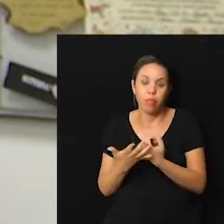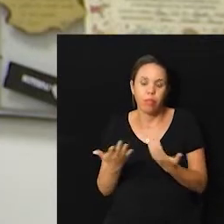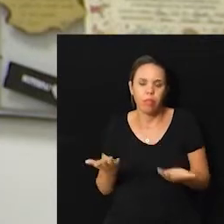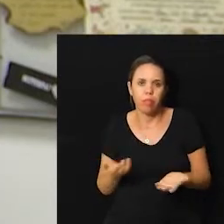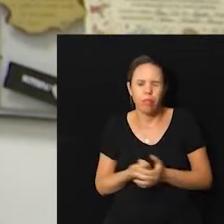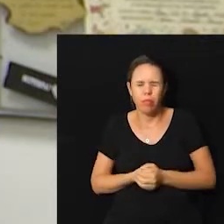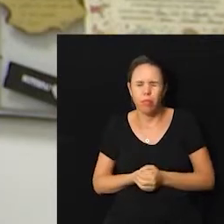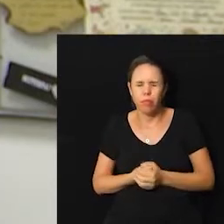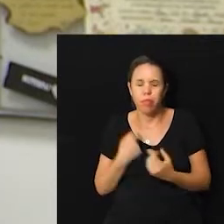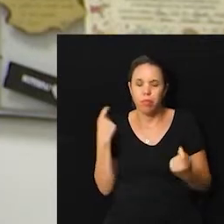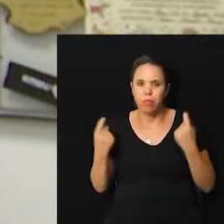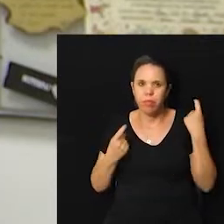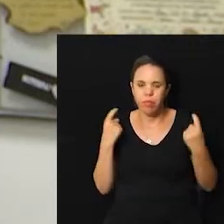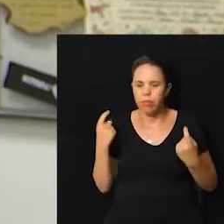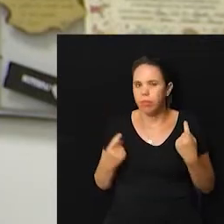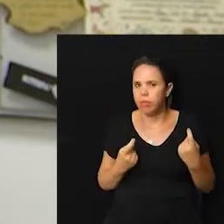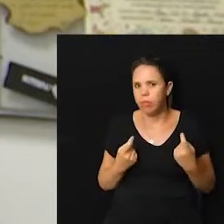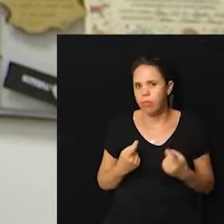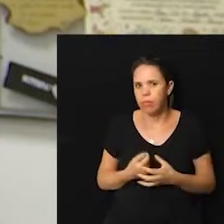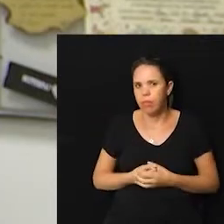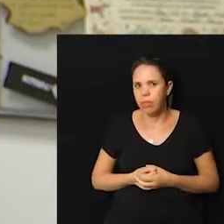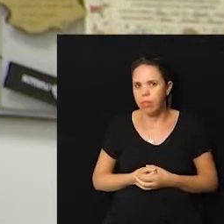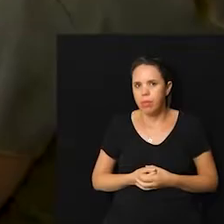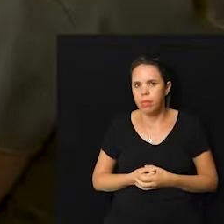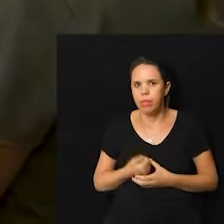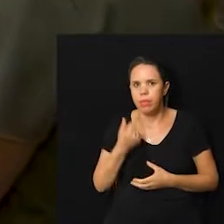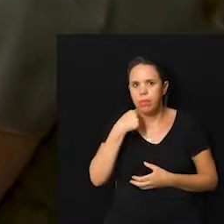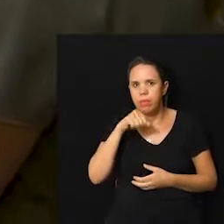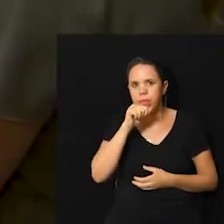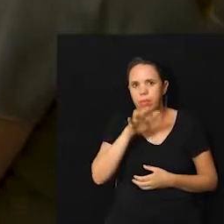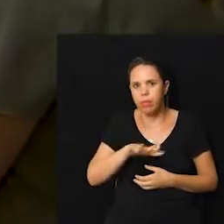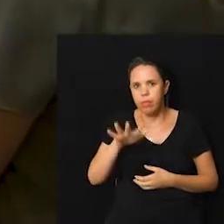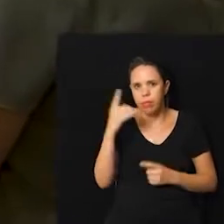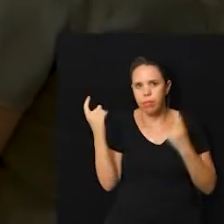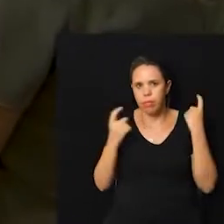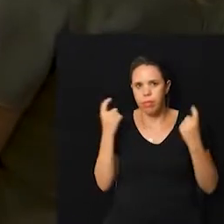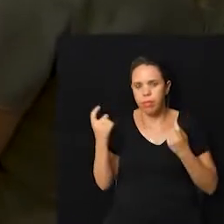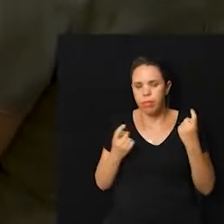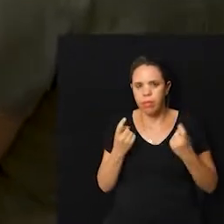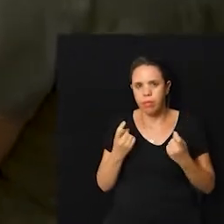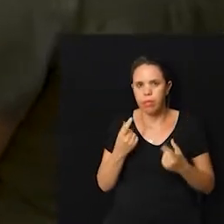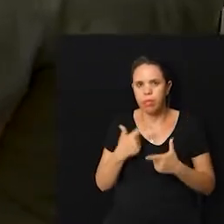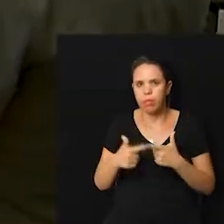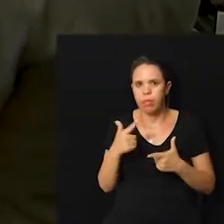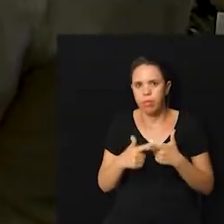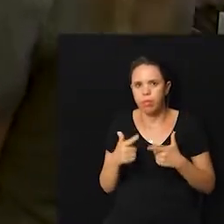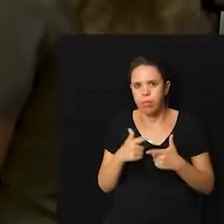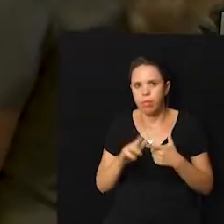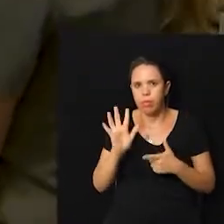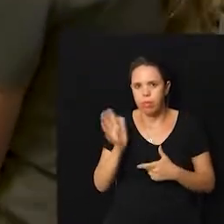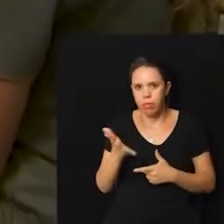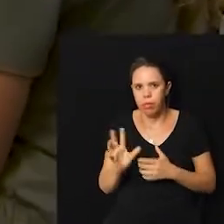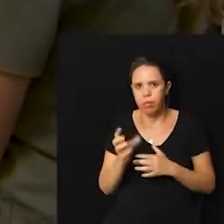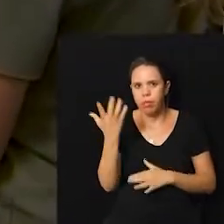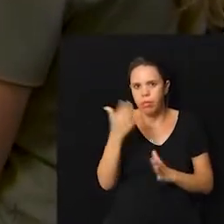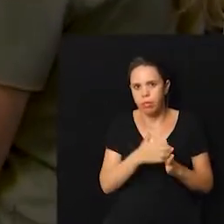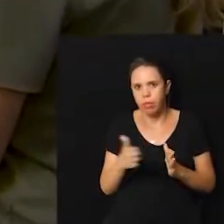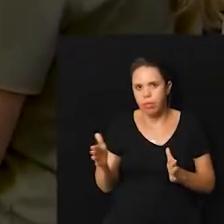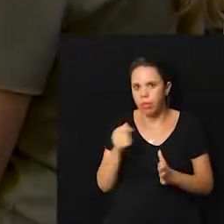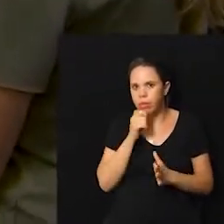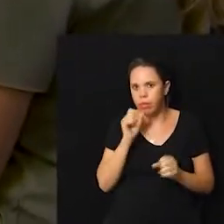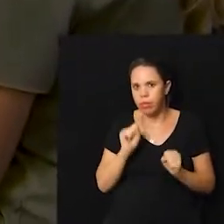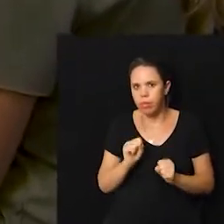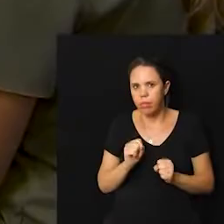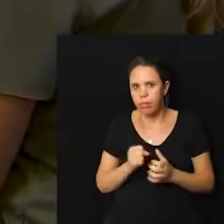anos de pandemia. E é preocupante, né, essa situação. Segundo as mães, a preocupação é com os problemas que já